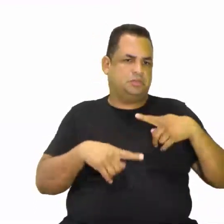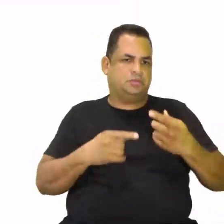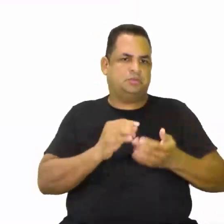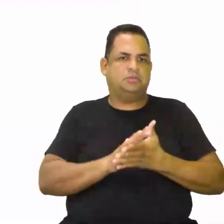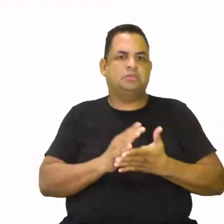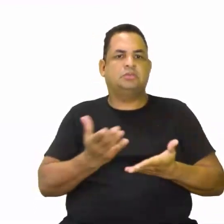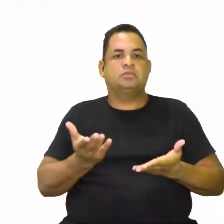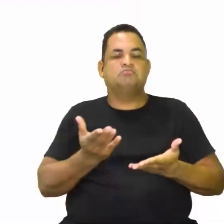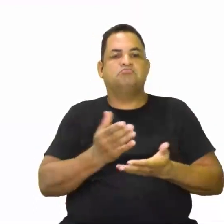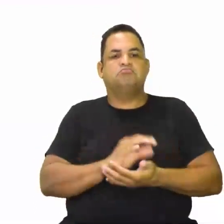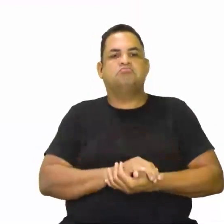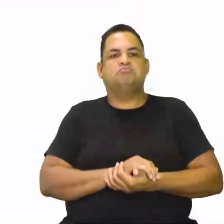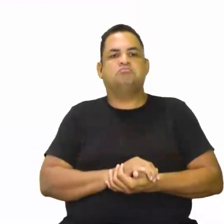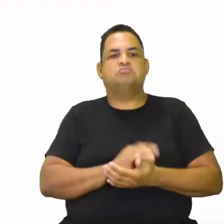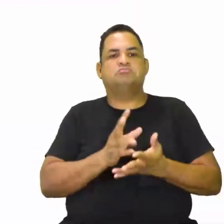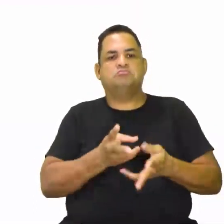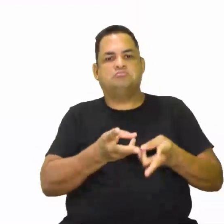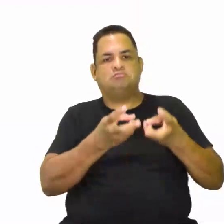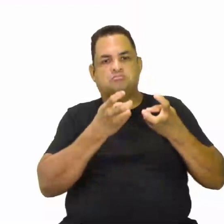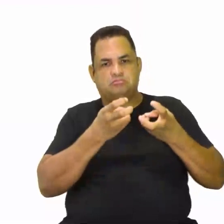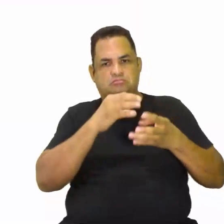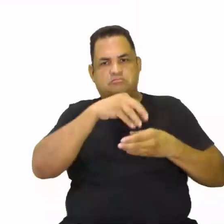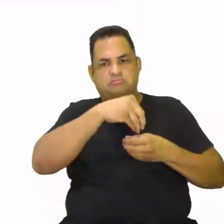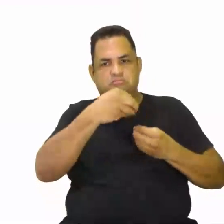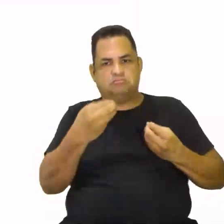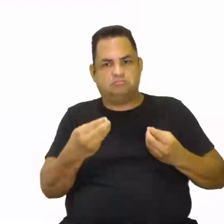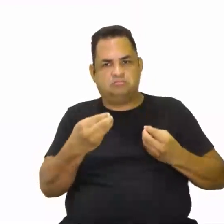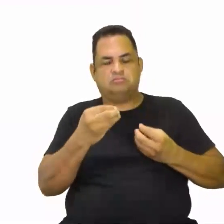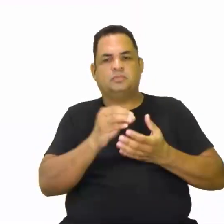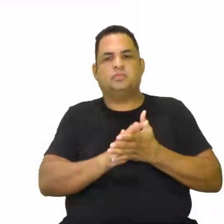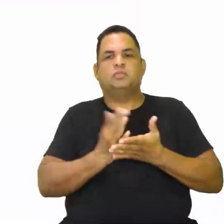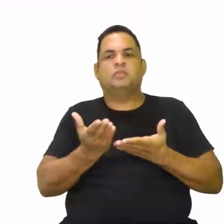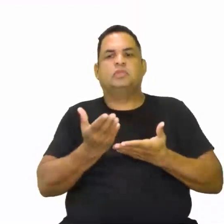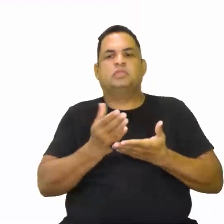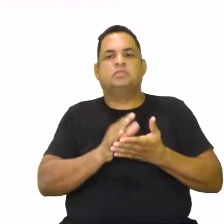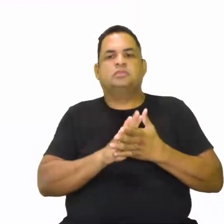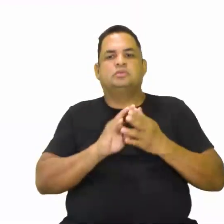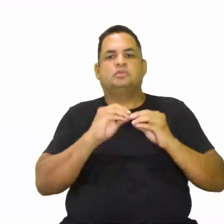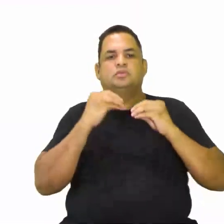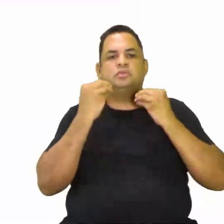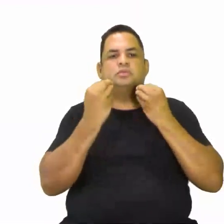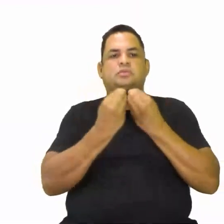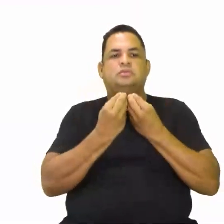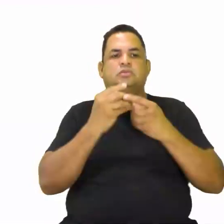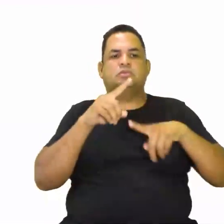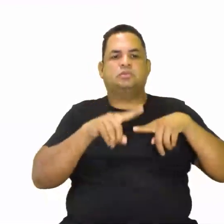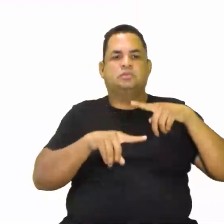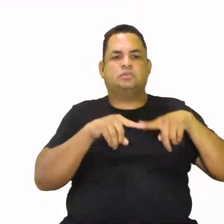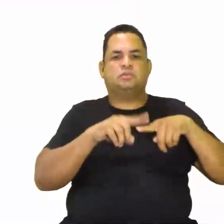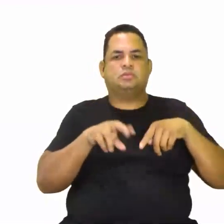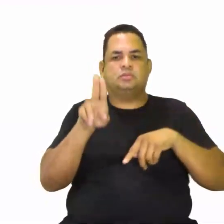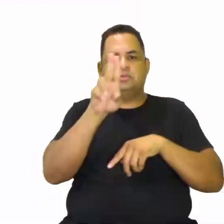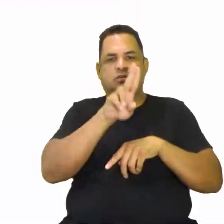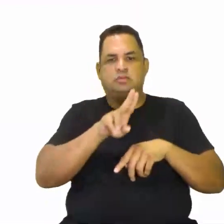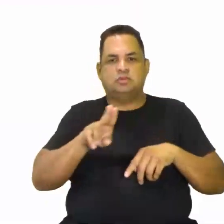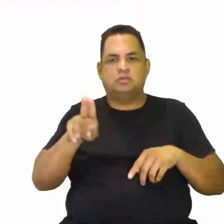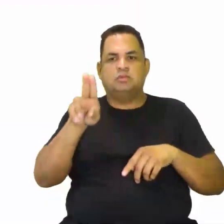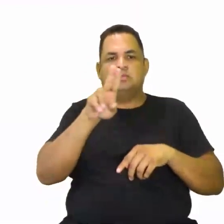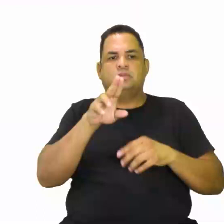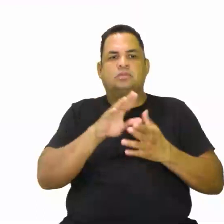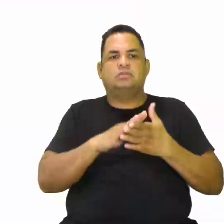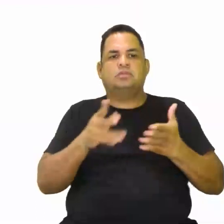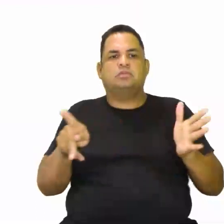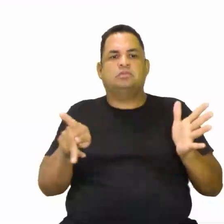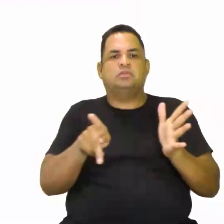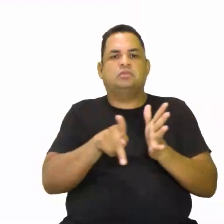que consiste em extrair uma ou mais substâncias de um material utilizando uma